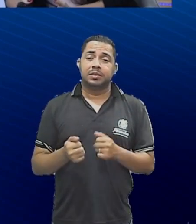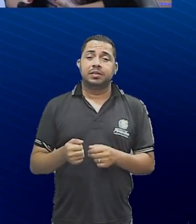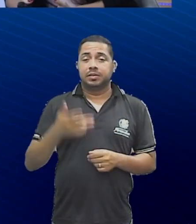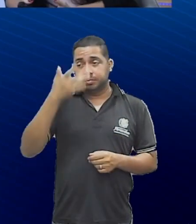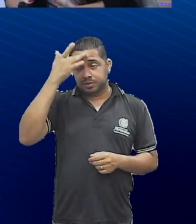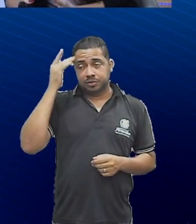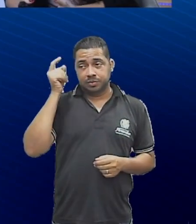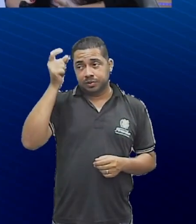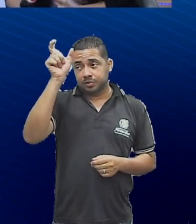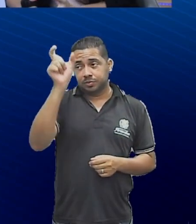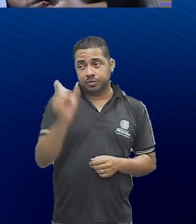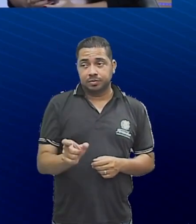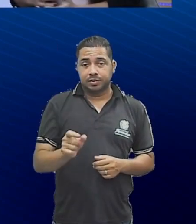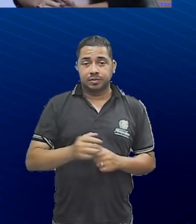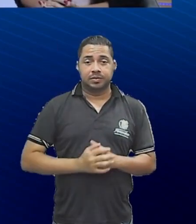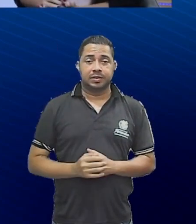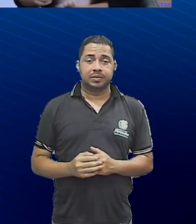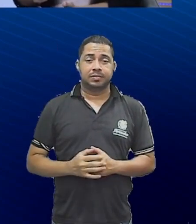consumidores.